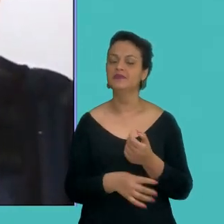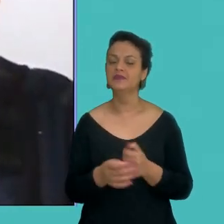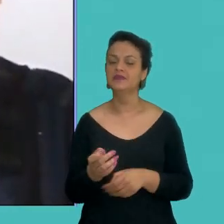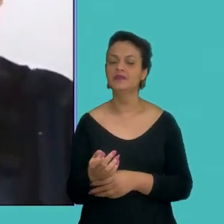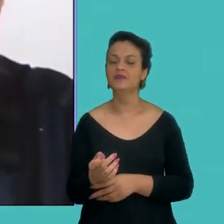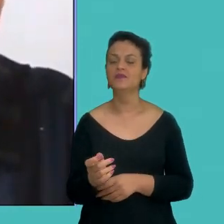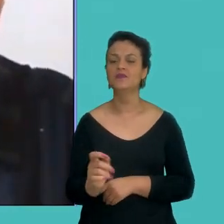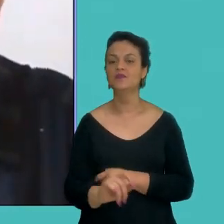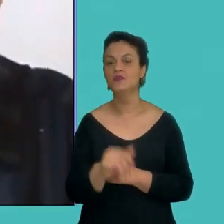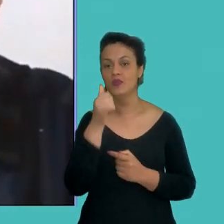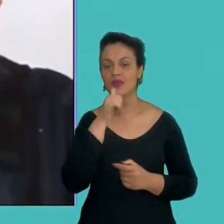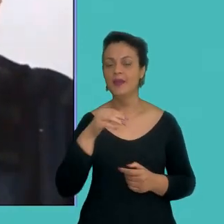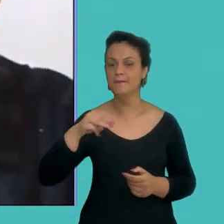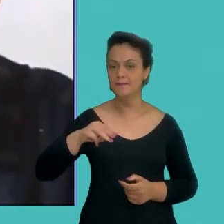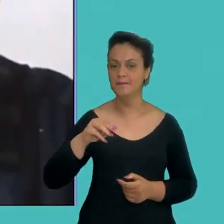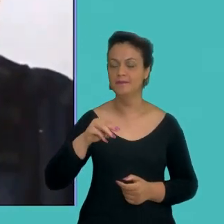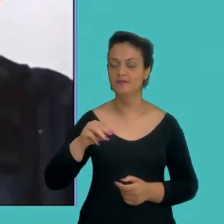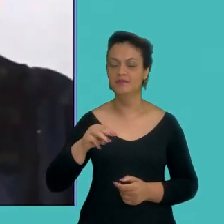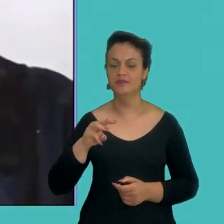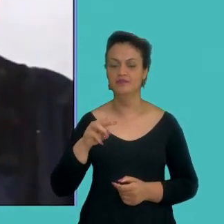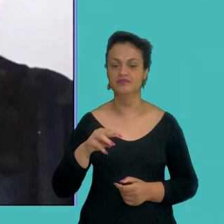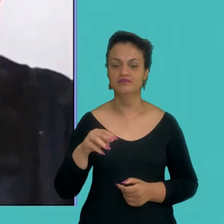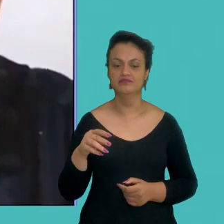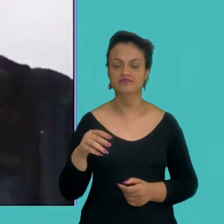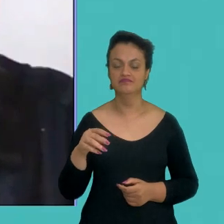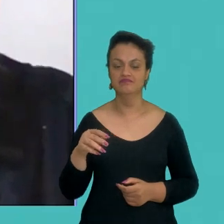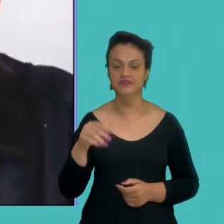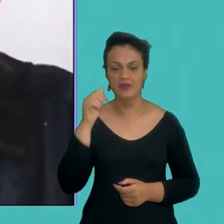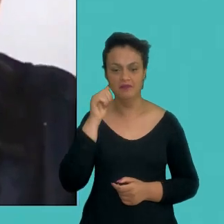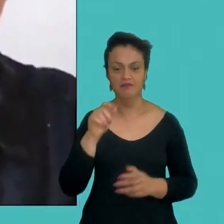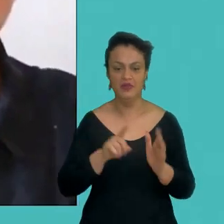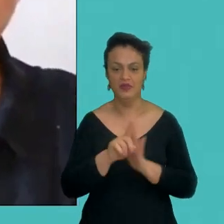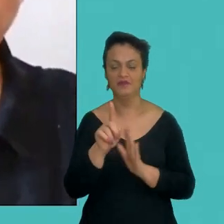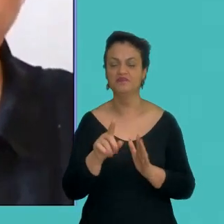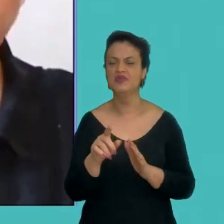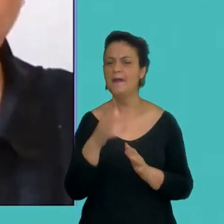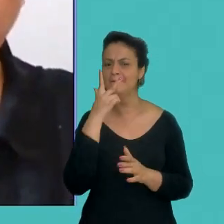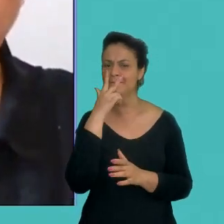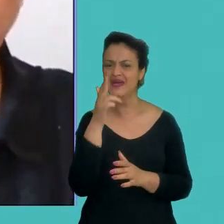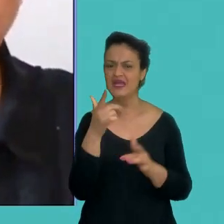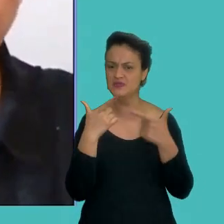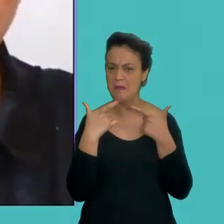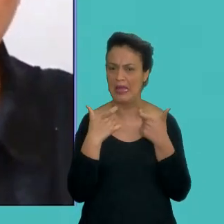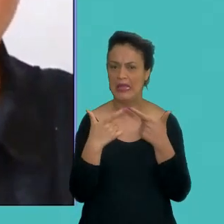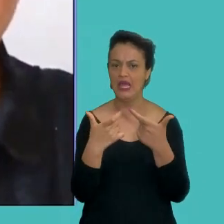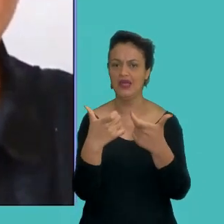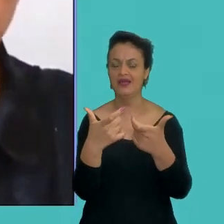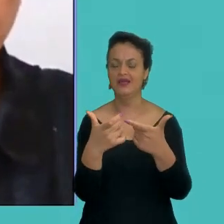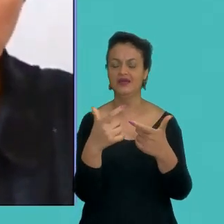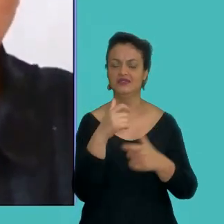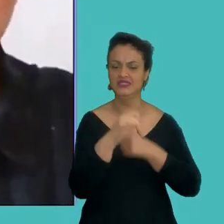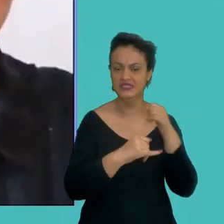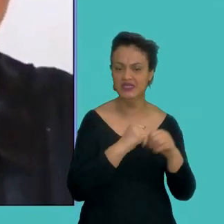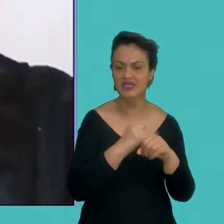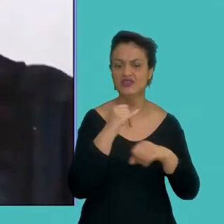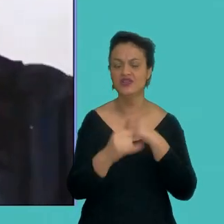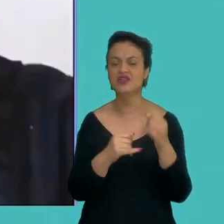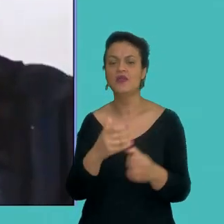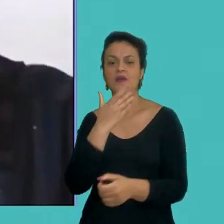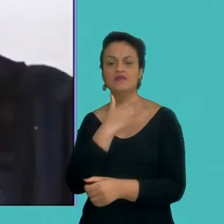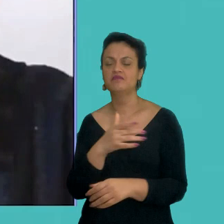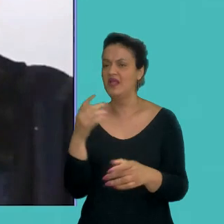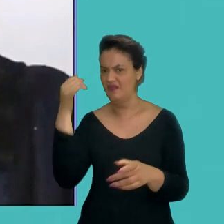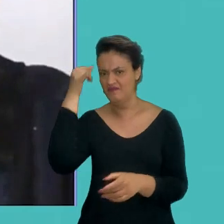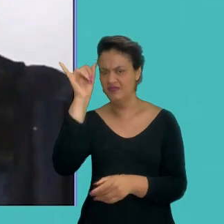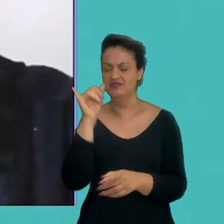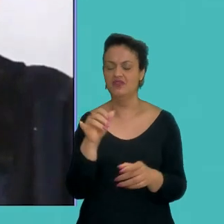para a pergunta da Miriam Teixeira Araújo. William, vivemos em uma guerra virtual